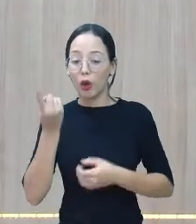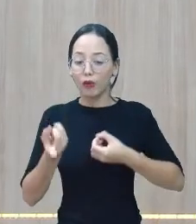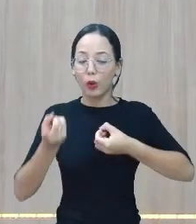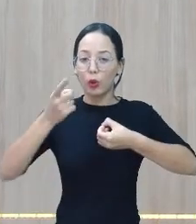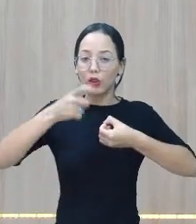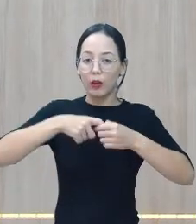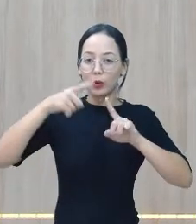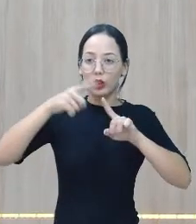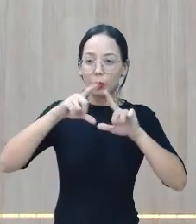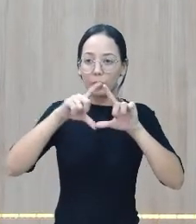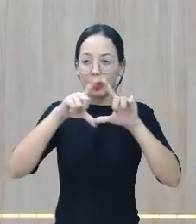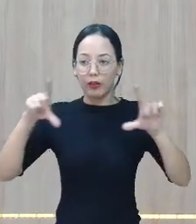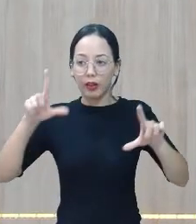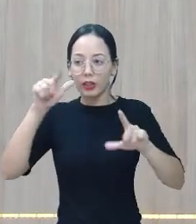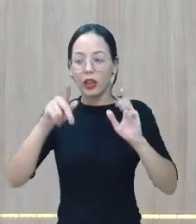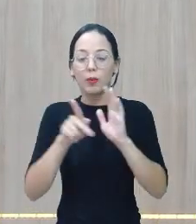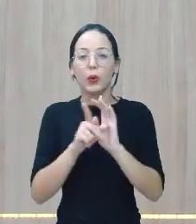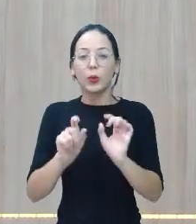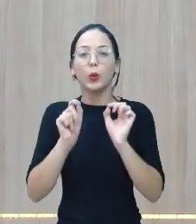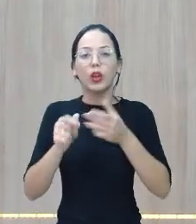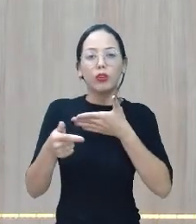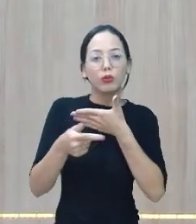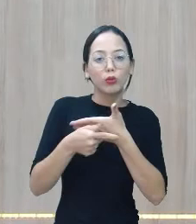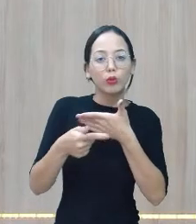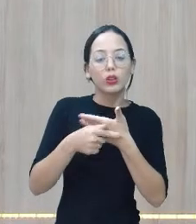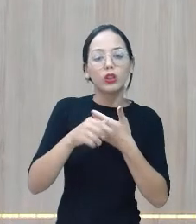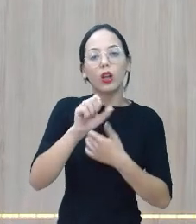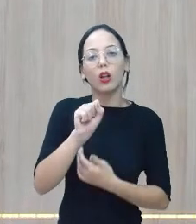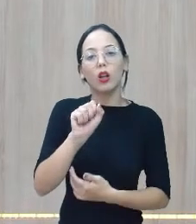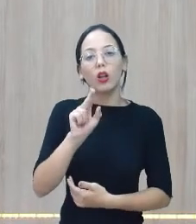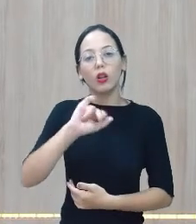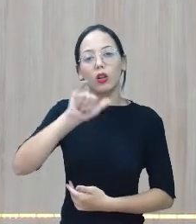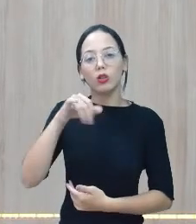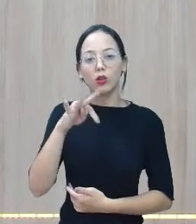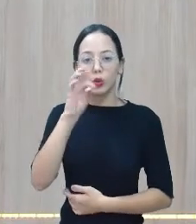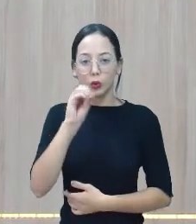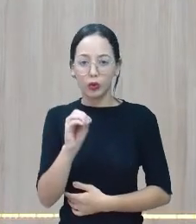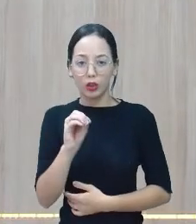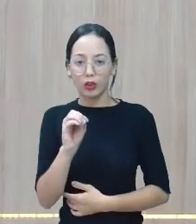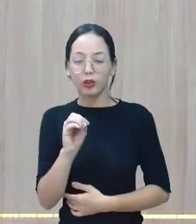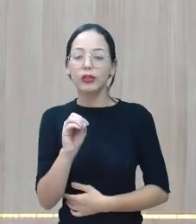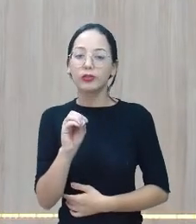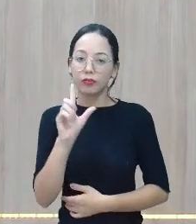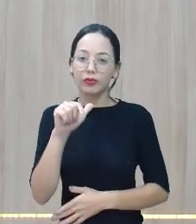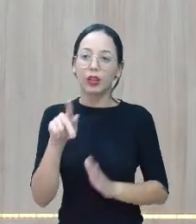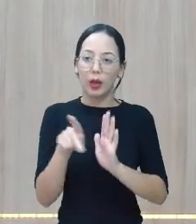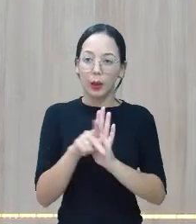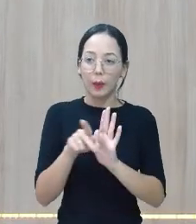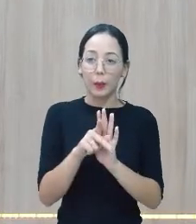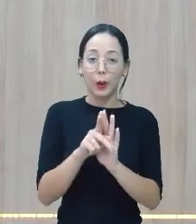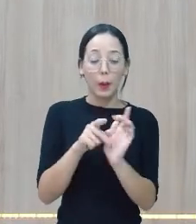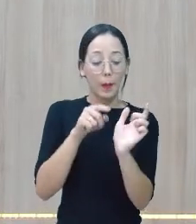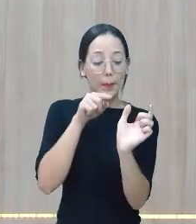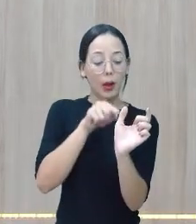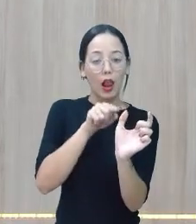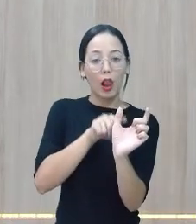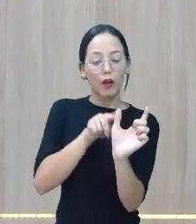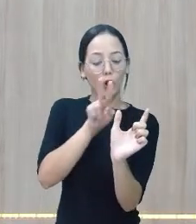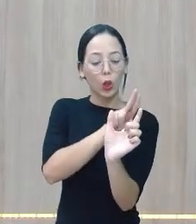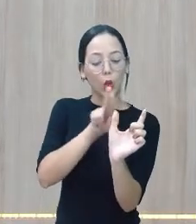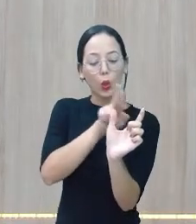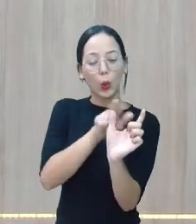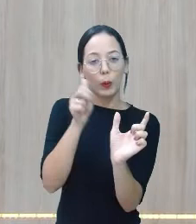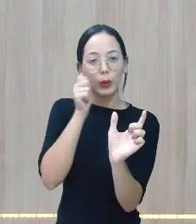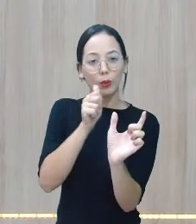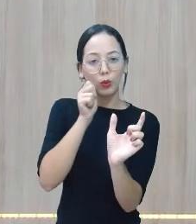direta, seria o sujeito, não é? A função nesta oração da palavra, do nome Dona